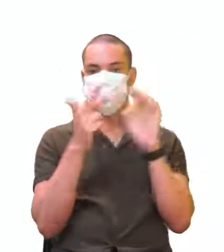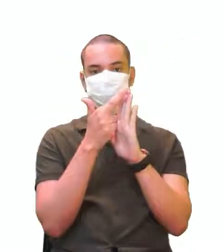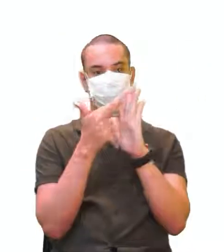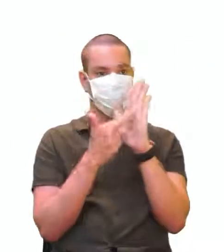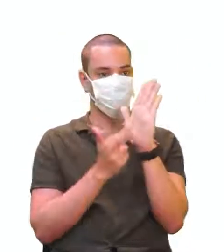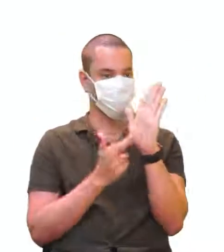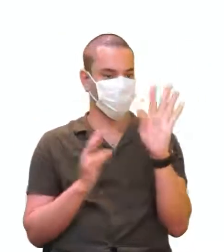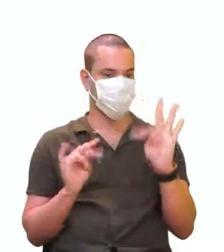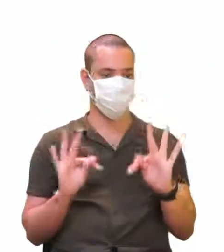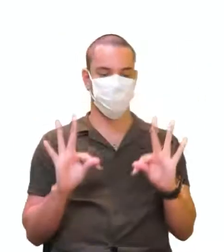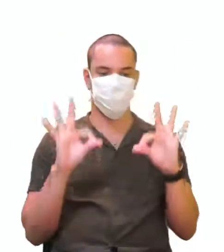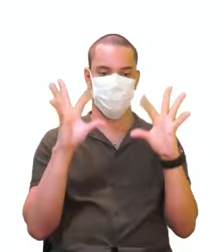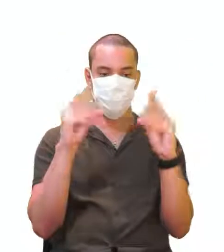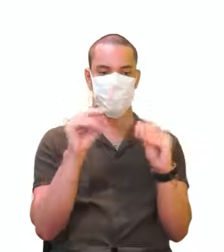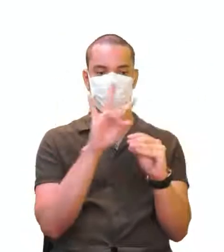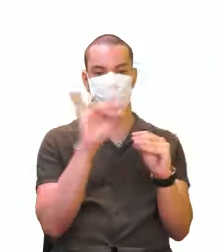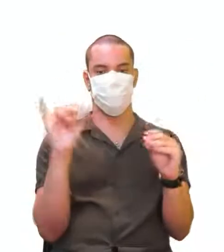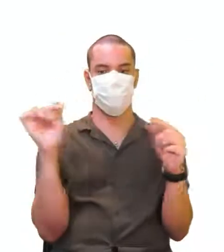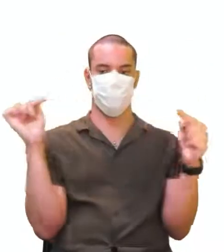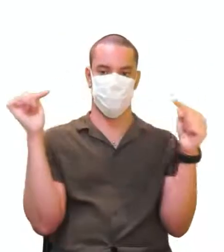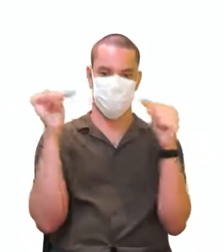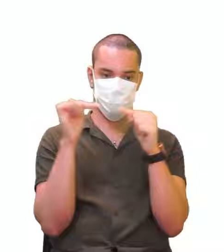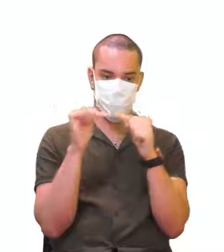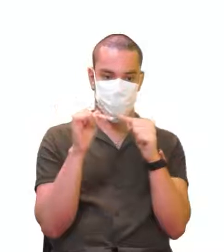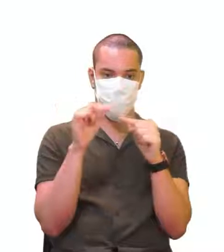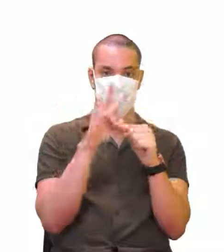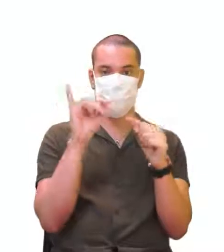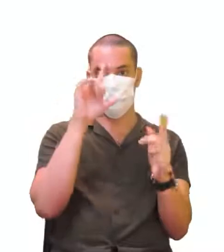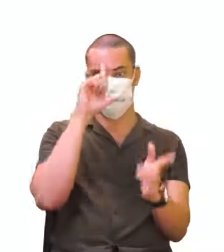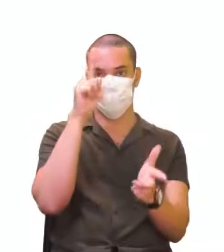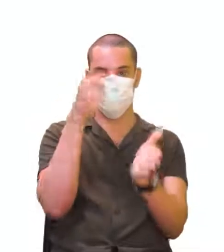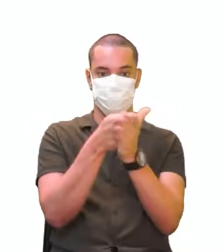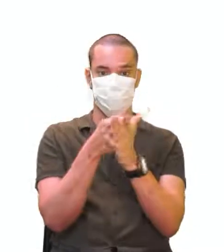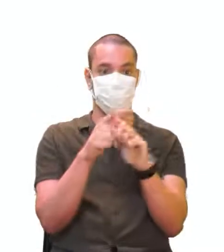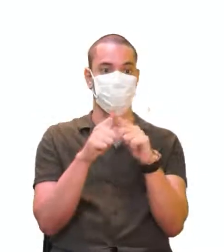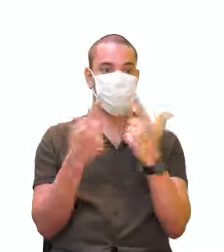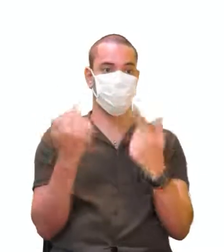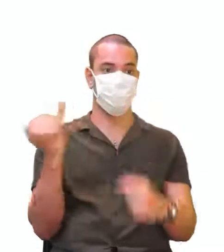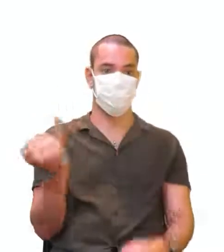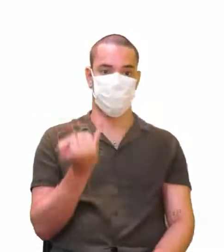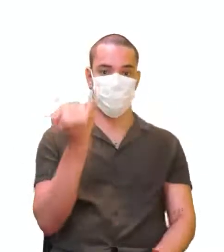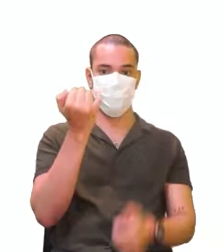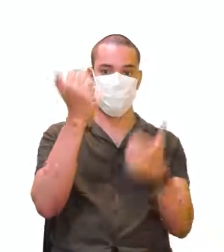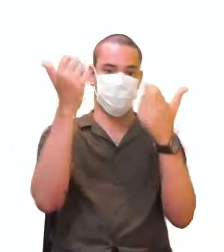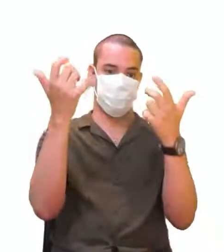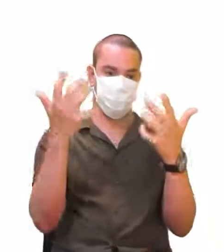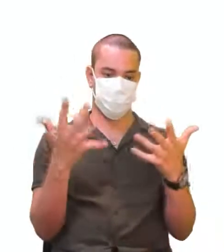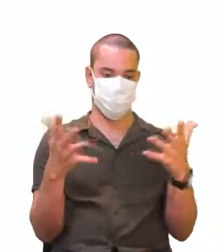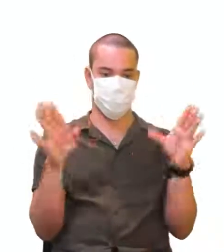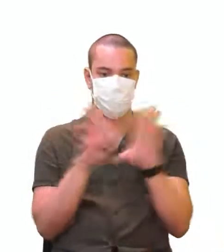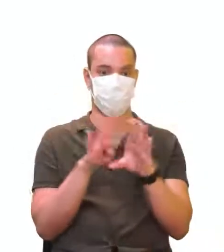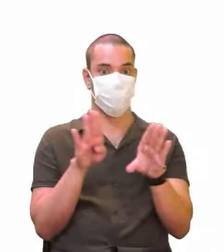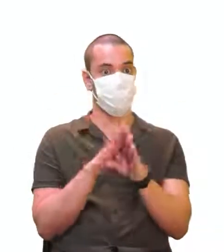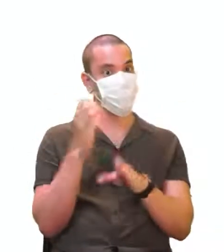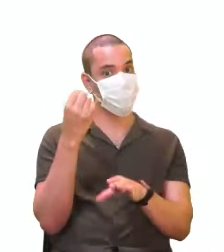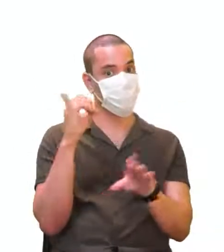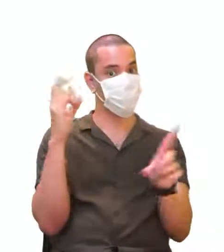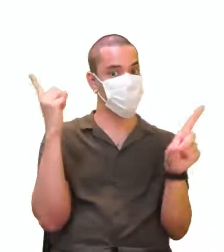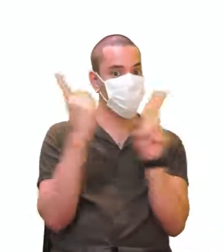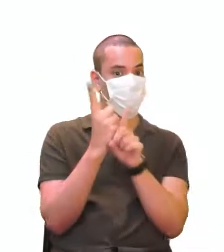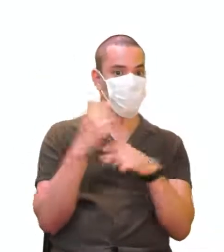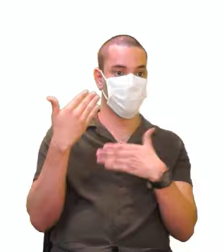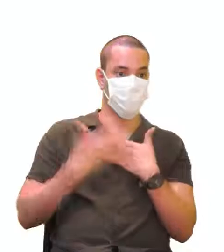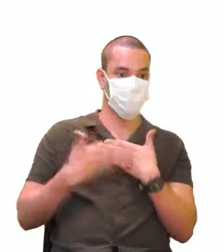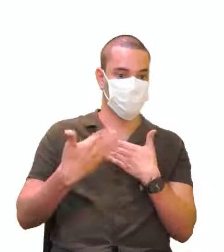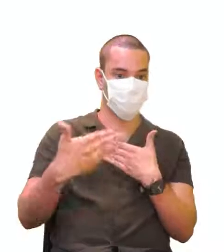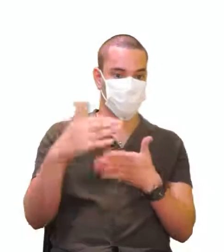esses alelos que vão se combinar e vão determinar. Só que é interessante dizer que vai que você encontre aí mais pra